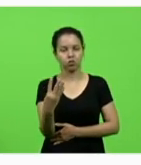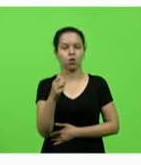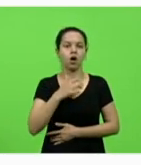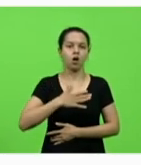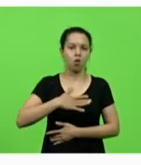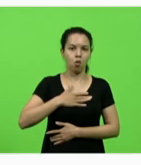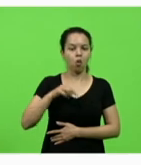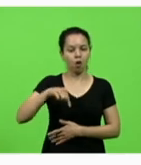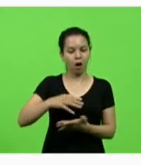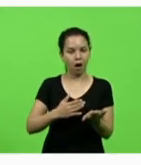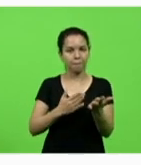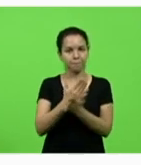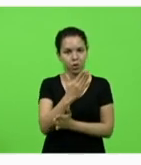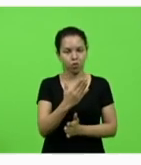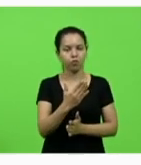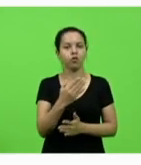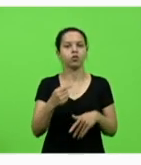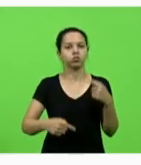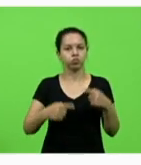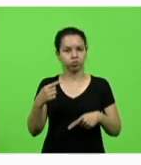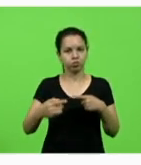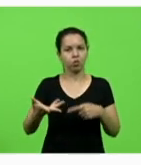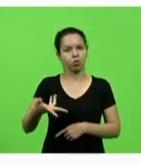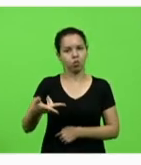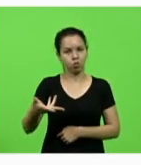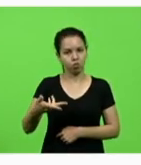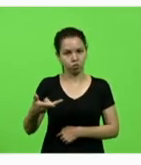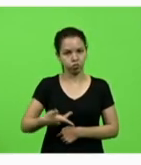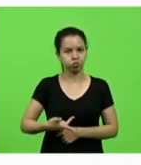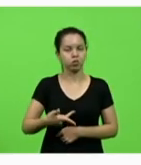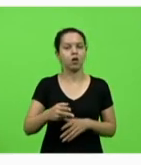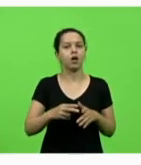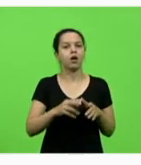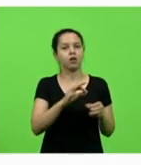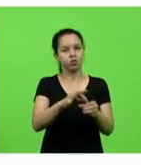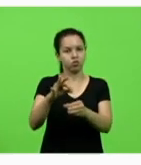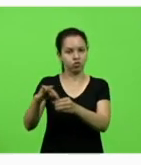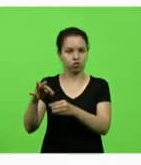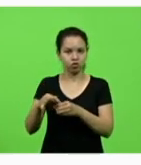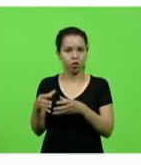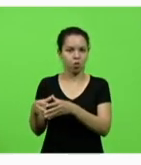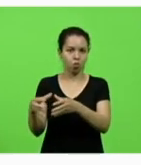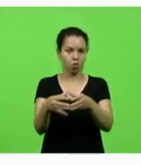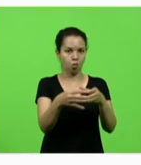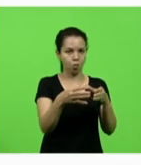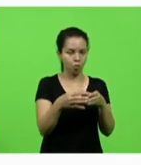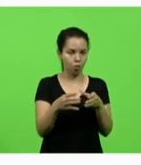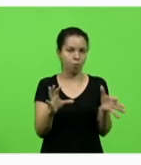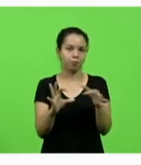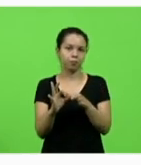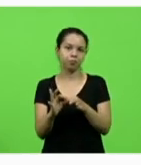aprovamos o diligenciamento para várias entidades ligadas à educação.